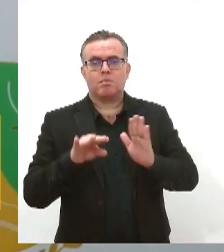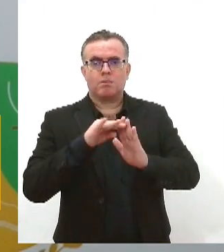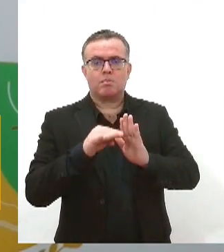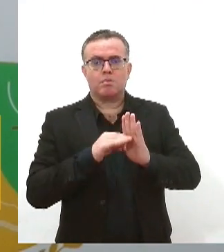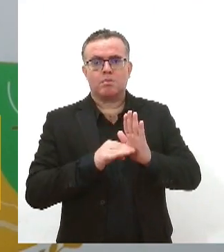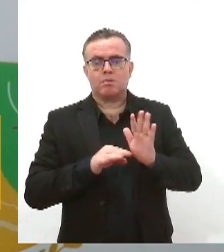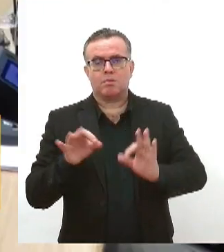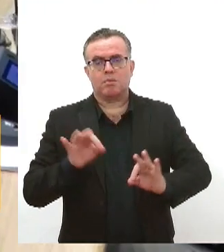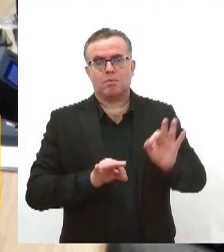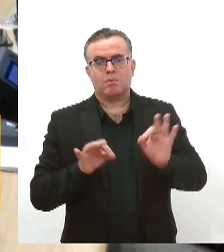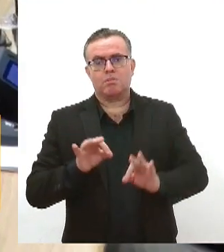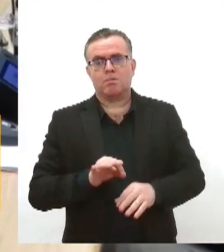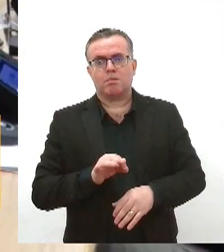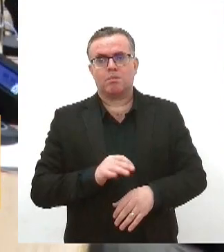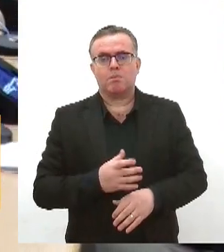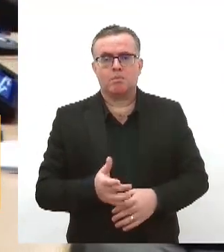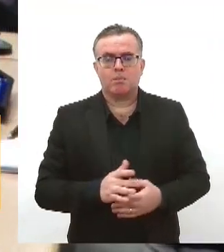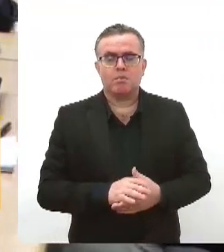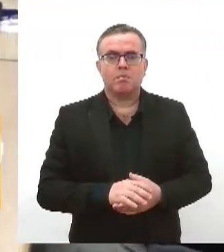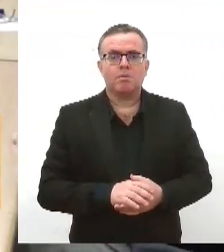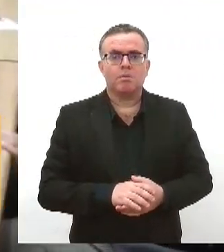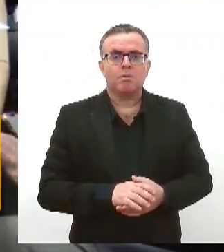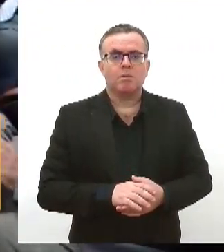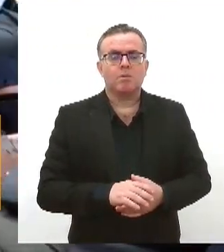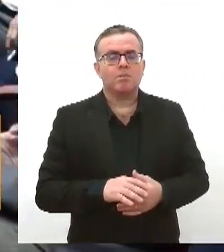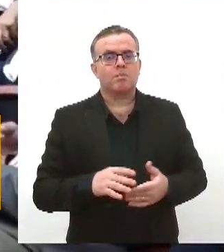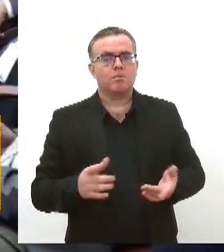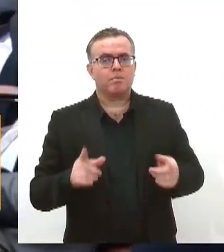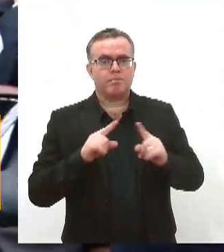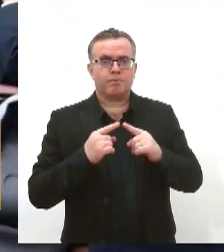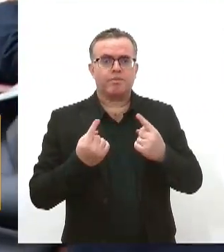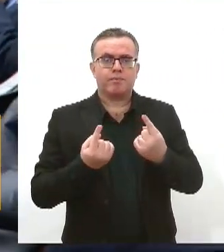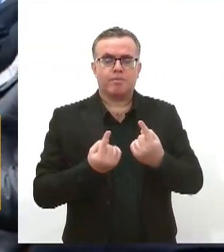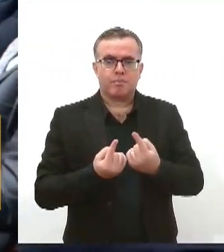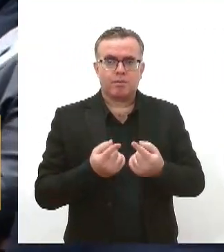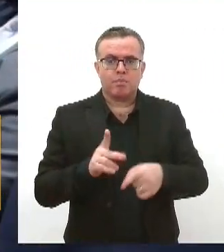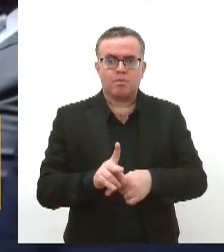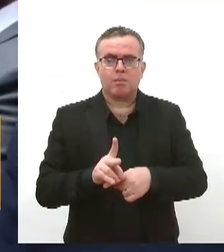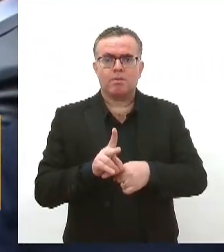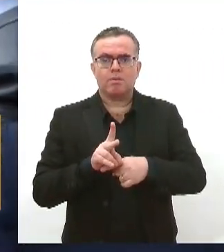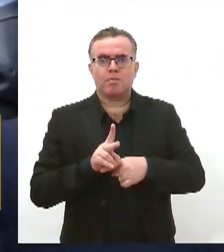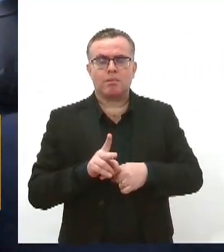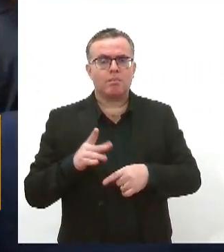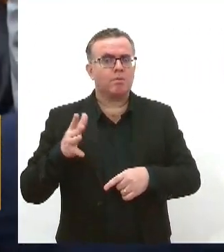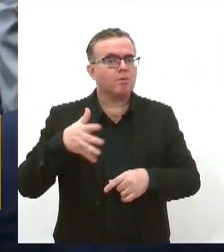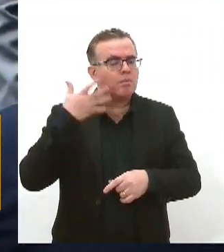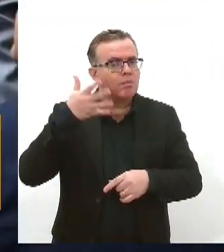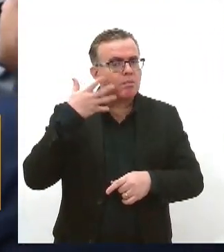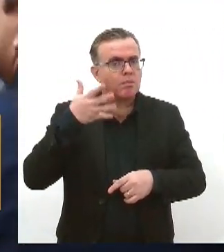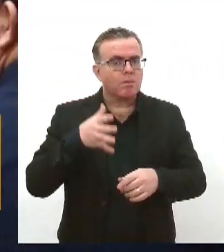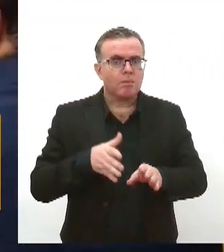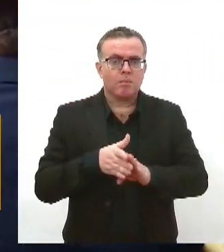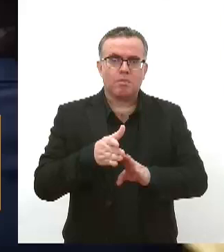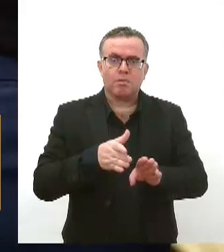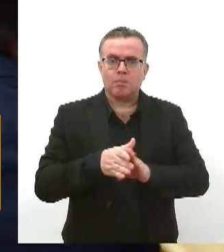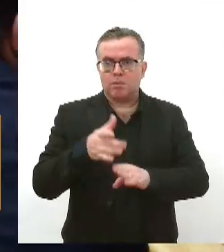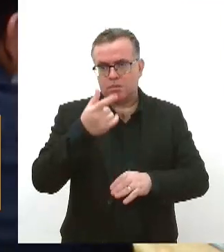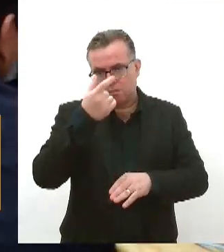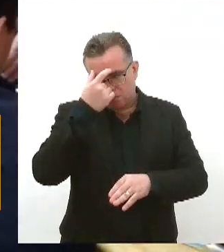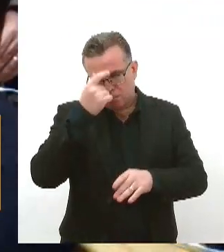na zona de expansão. Já o grande expediente foi reservado a uma palestra sobre a conscientização sobre